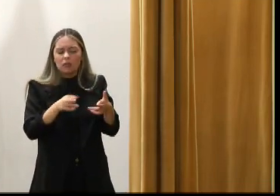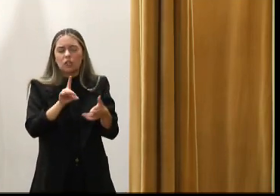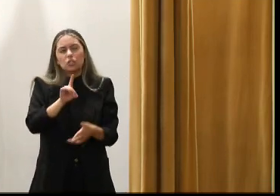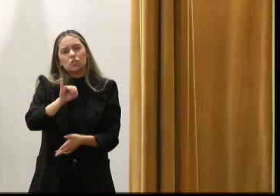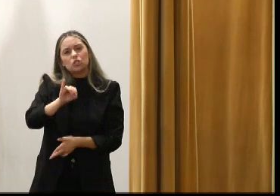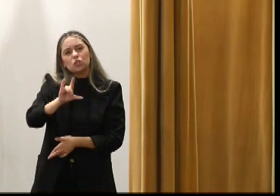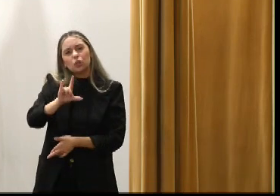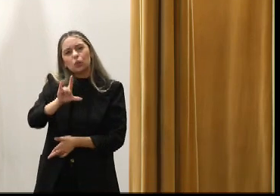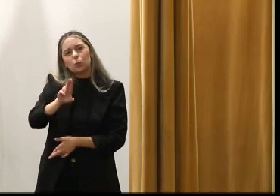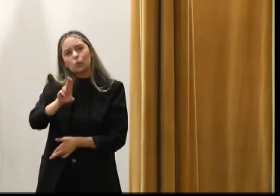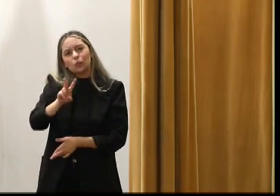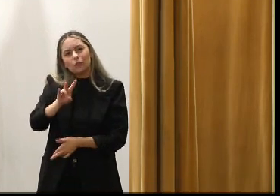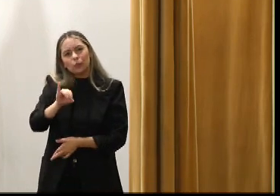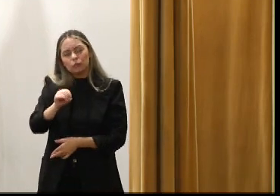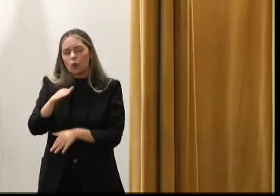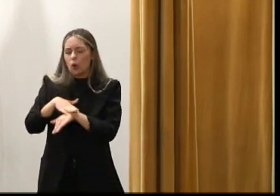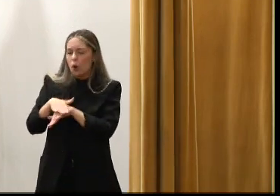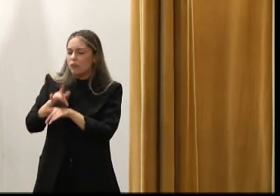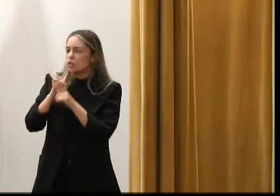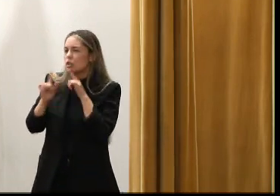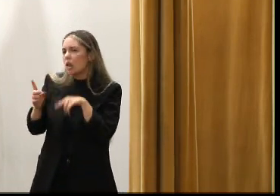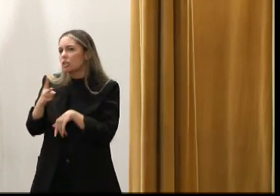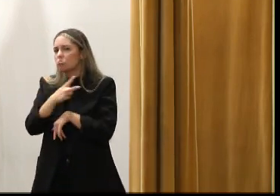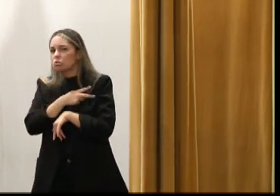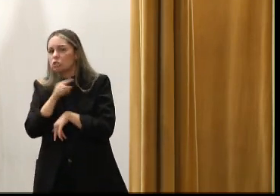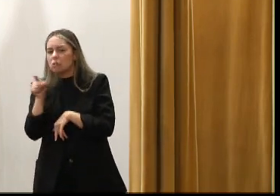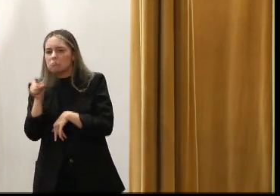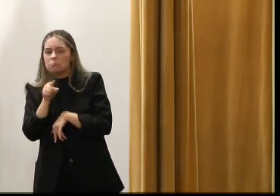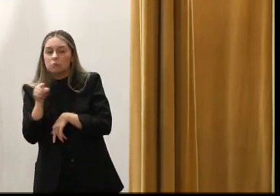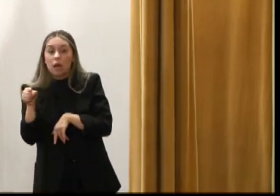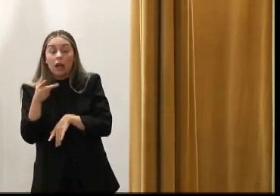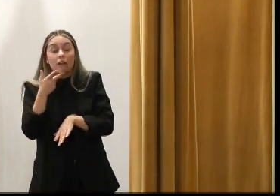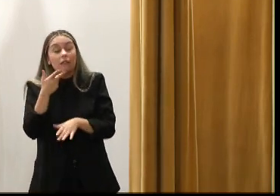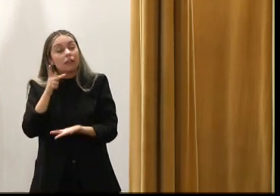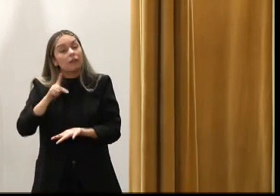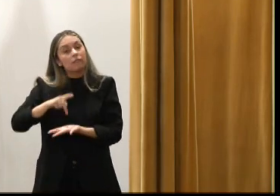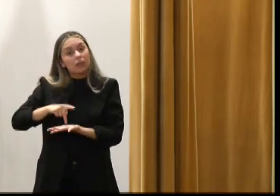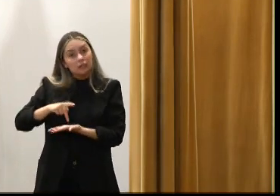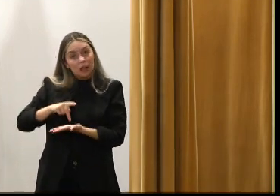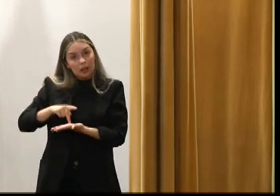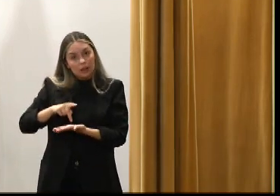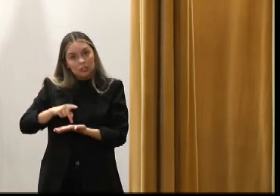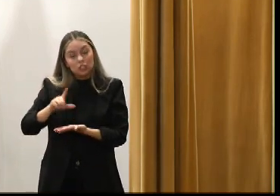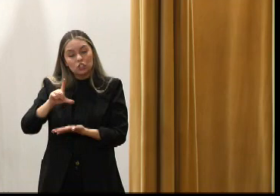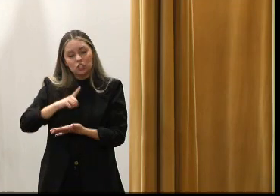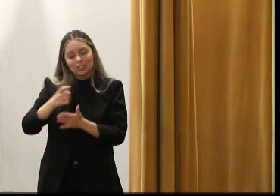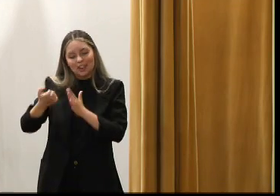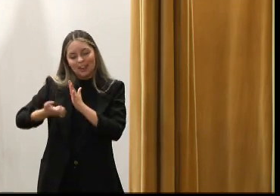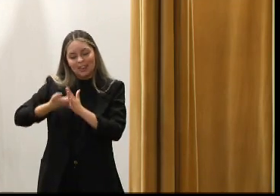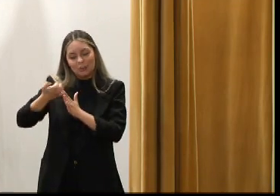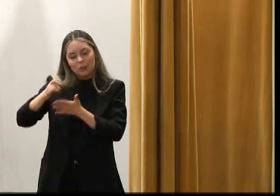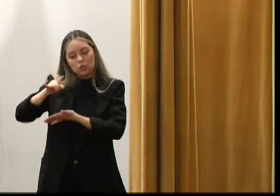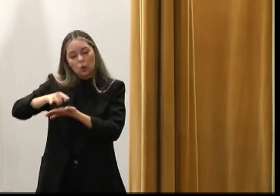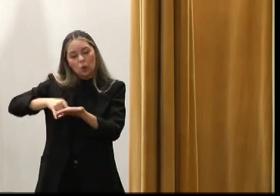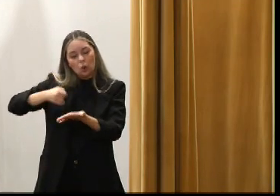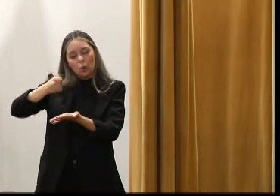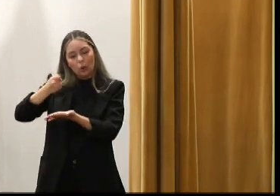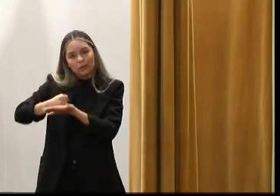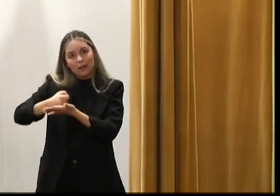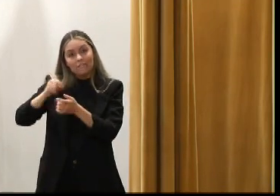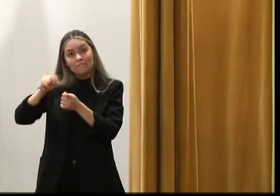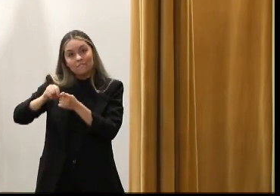Aí eu conversei com um gerente, conversei com outro, e eles me disseram que, na verdade, eles tinham empresas contratadas que